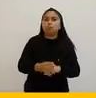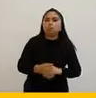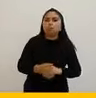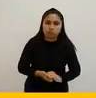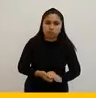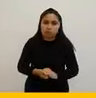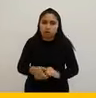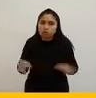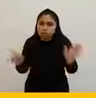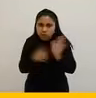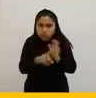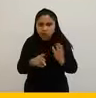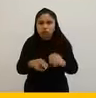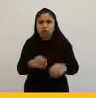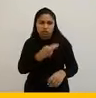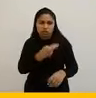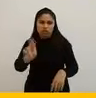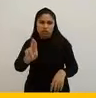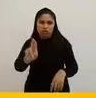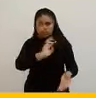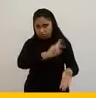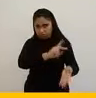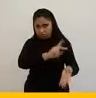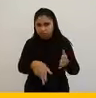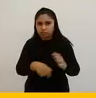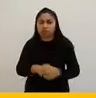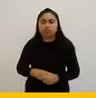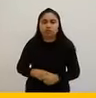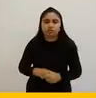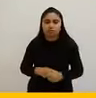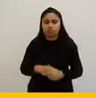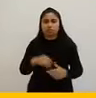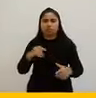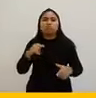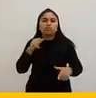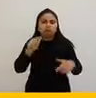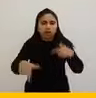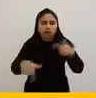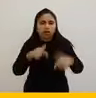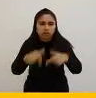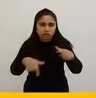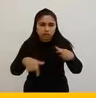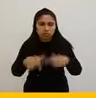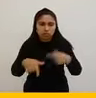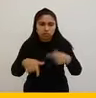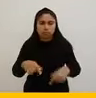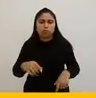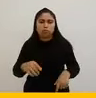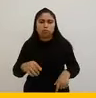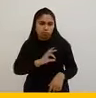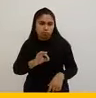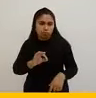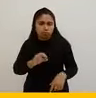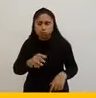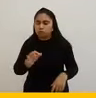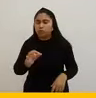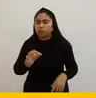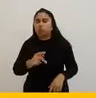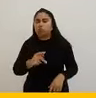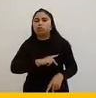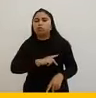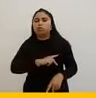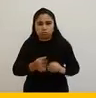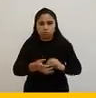atividades religiosas. Servidores públicos, também nesta semana próxima será estudado de que